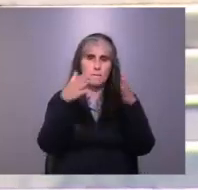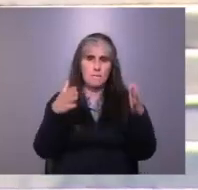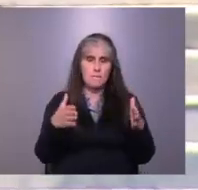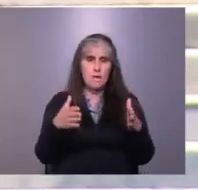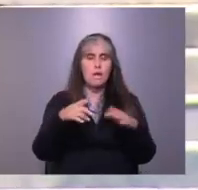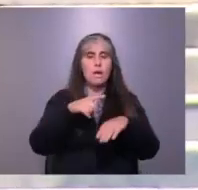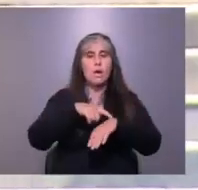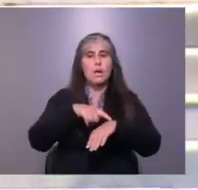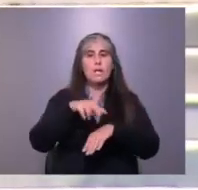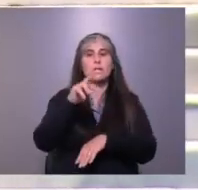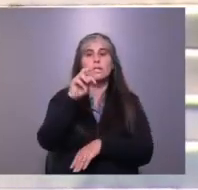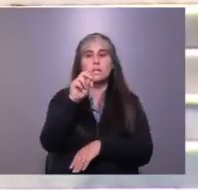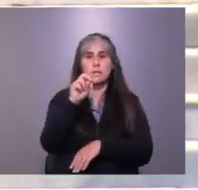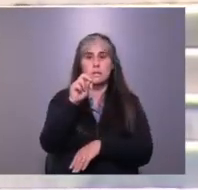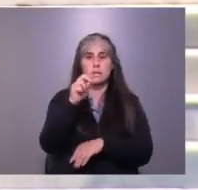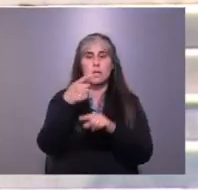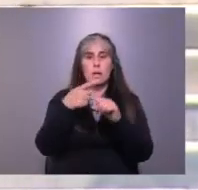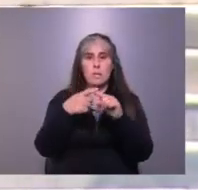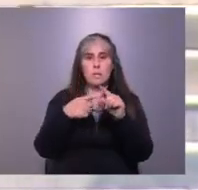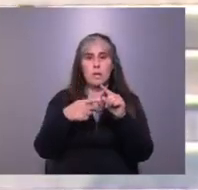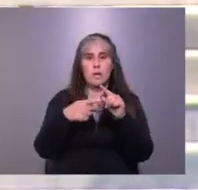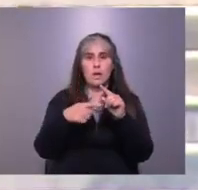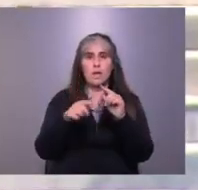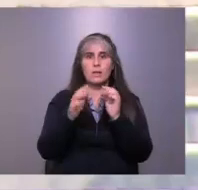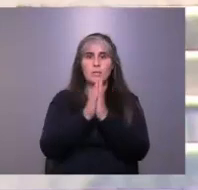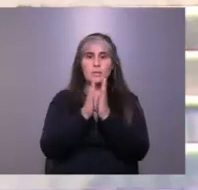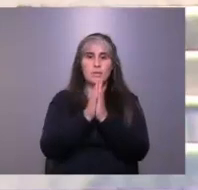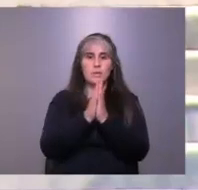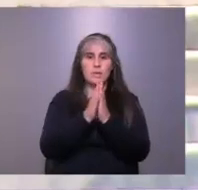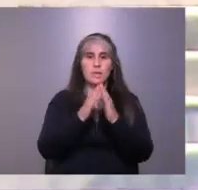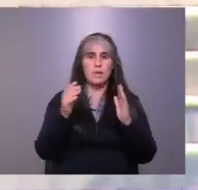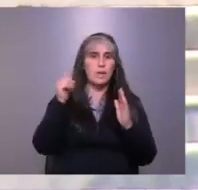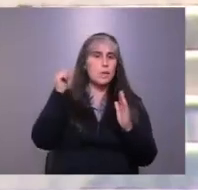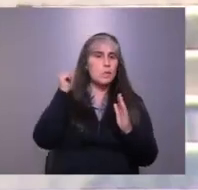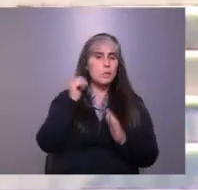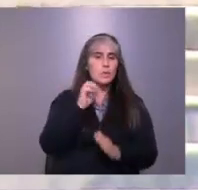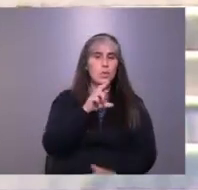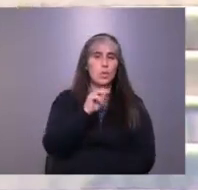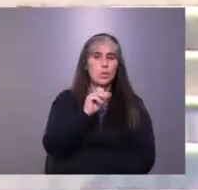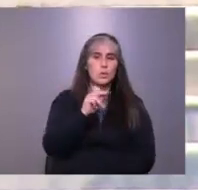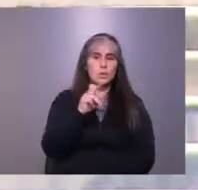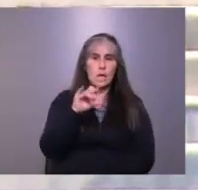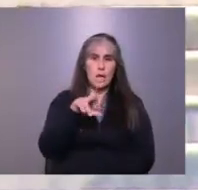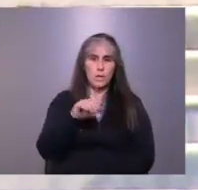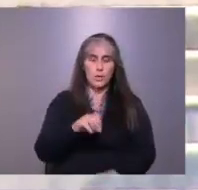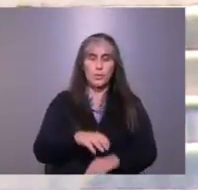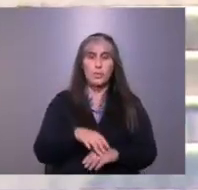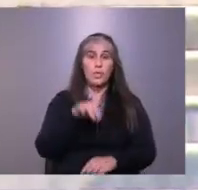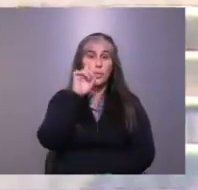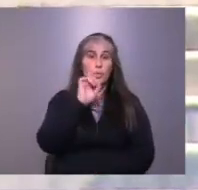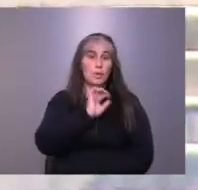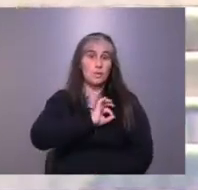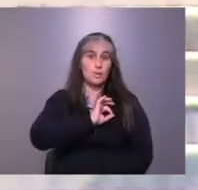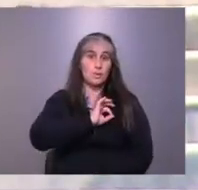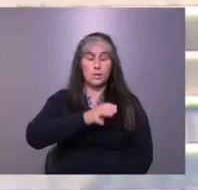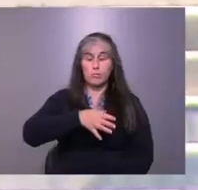às 15h30, na Basílica de Nossa Senhora do Rosário, com uma palestra por Maria Cristina